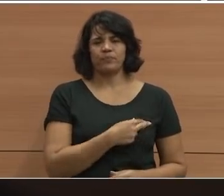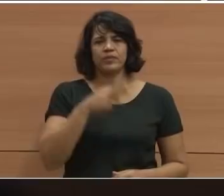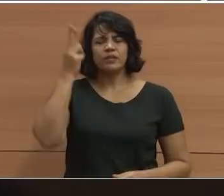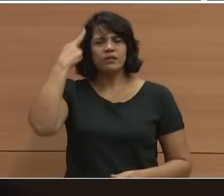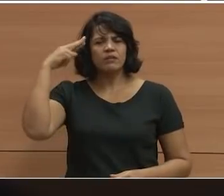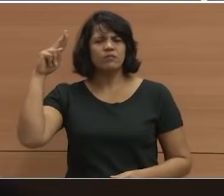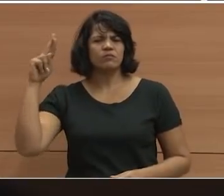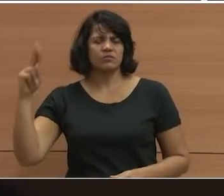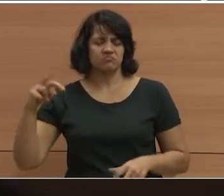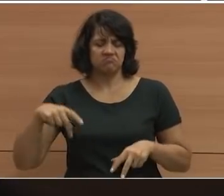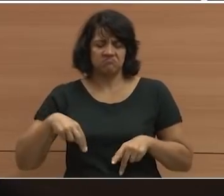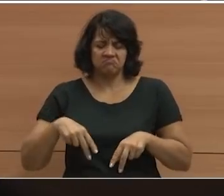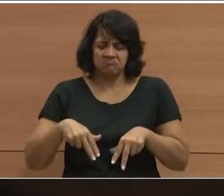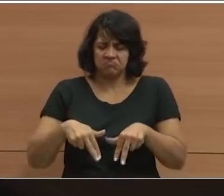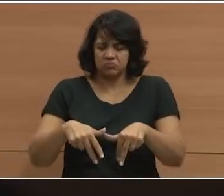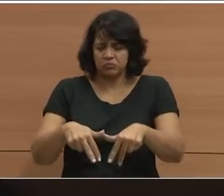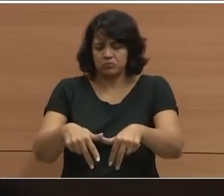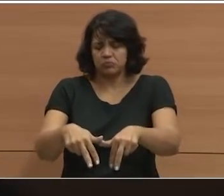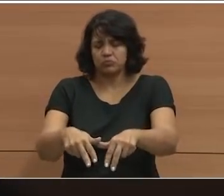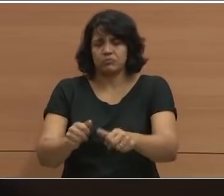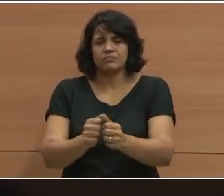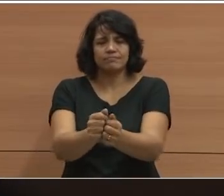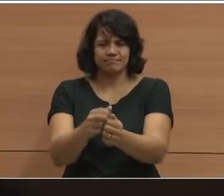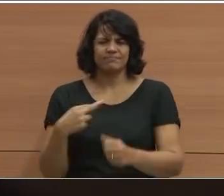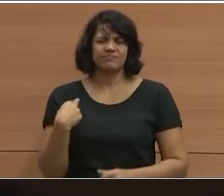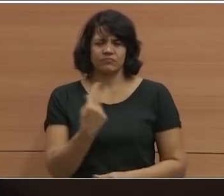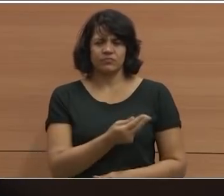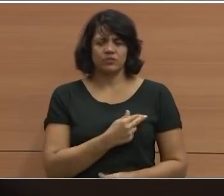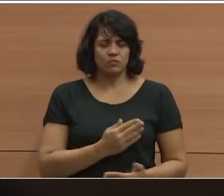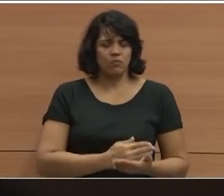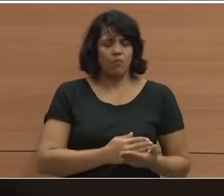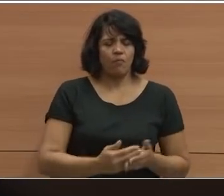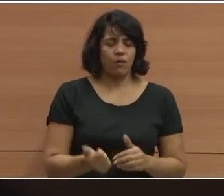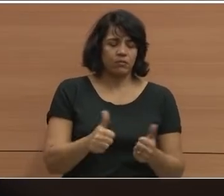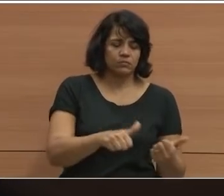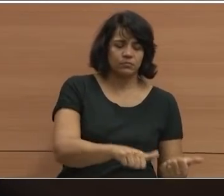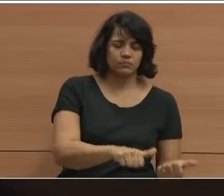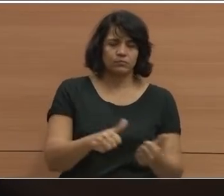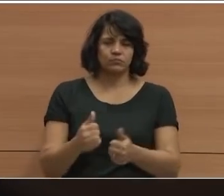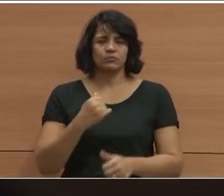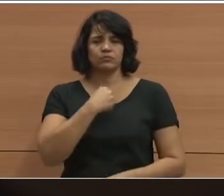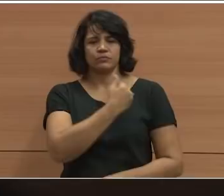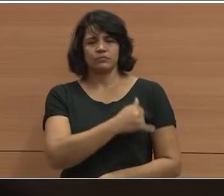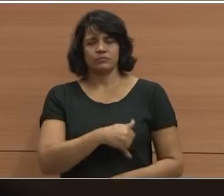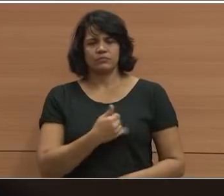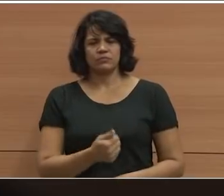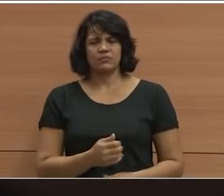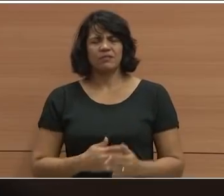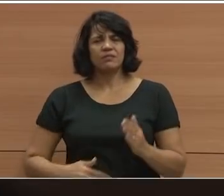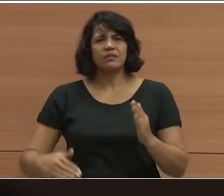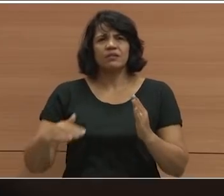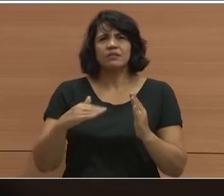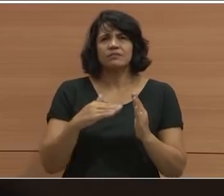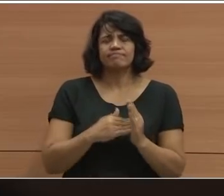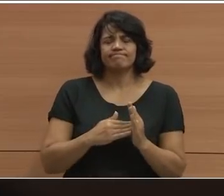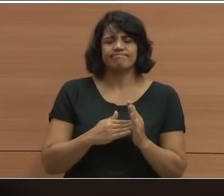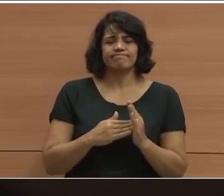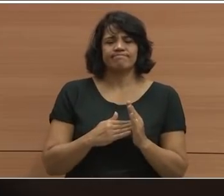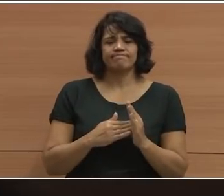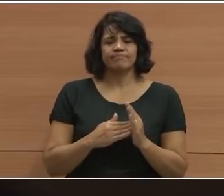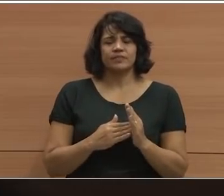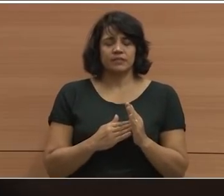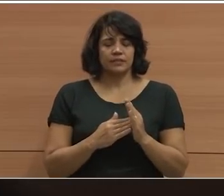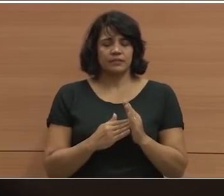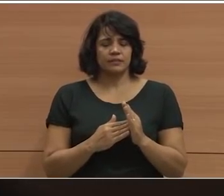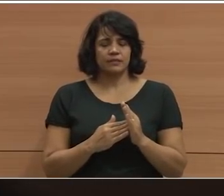Jesus andou entre nós, começando no batismo de João, até ao dia em que dentre nós